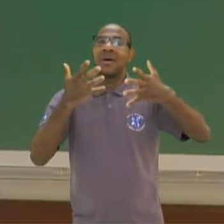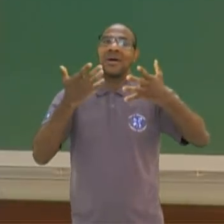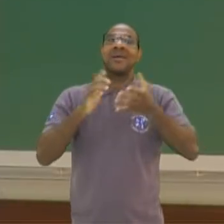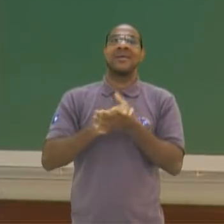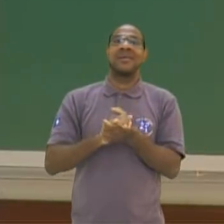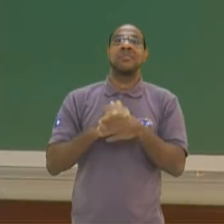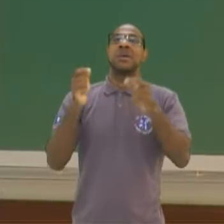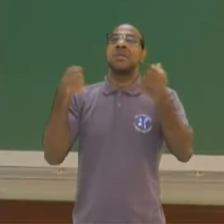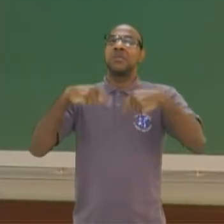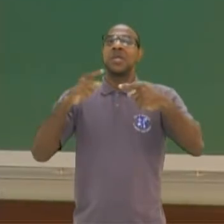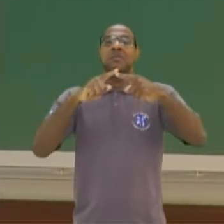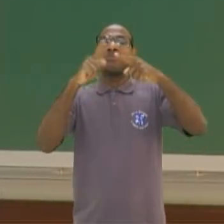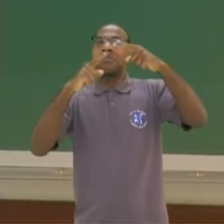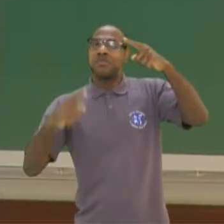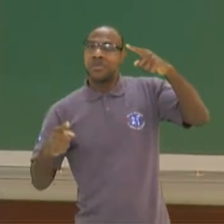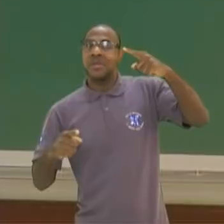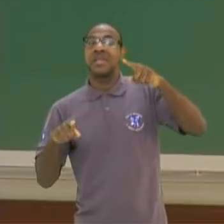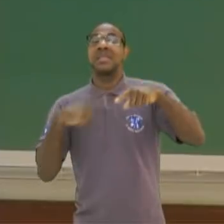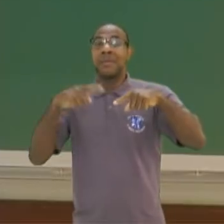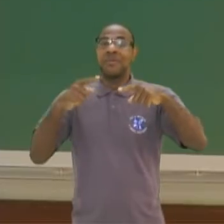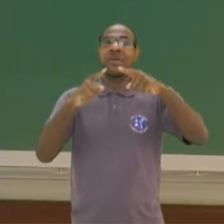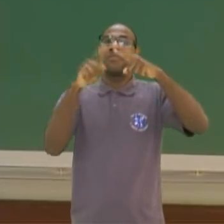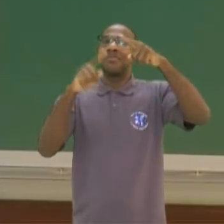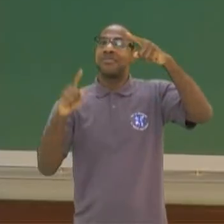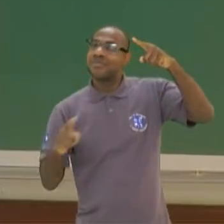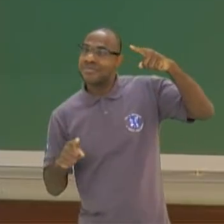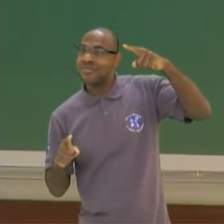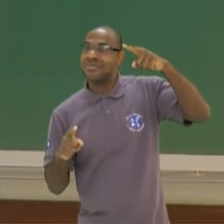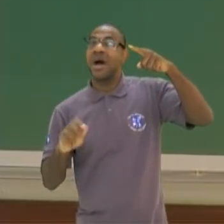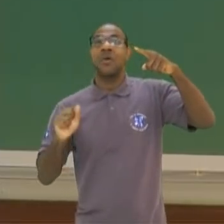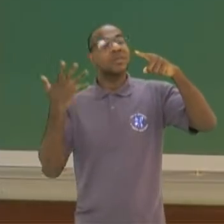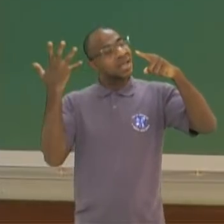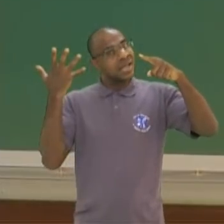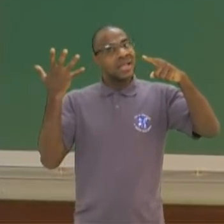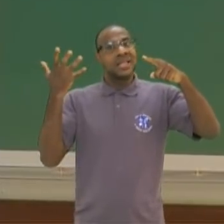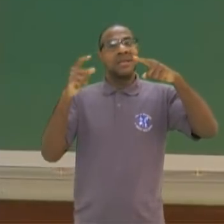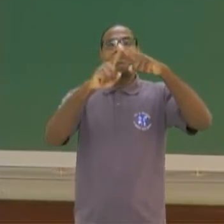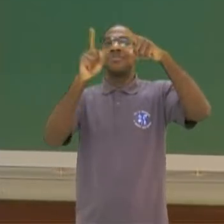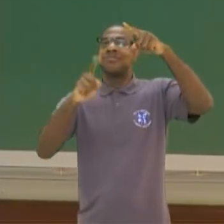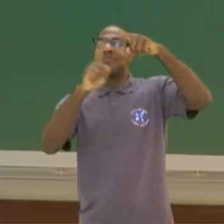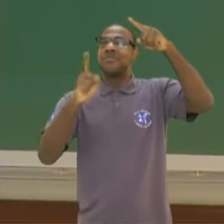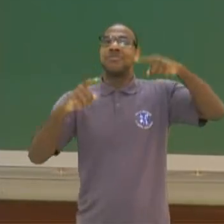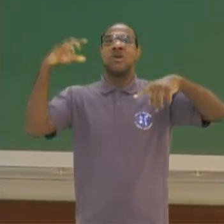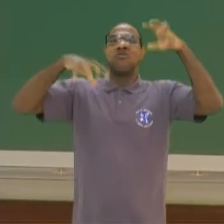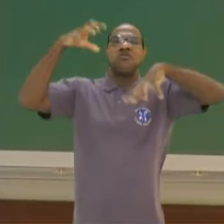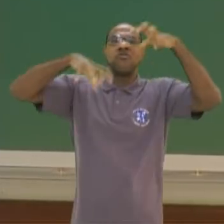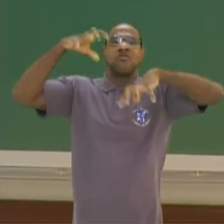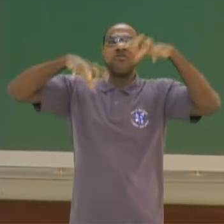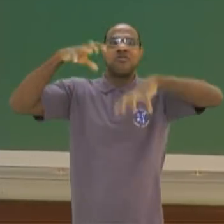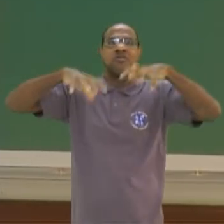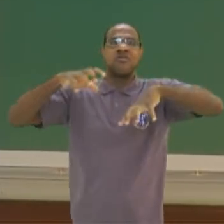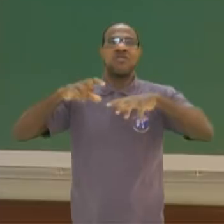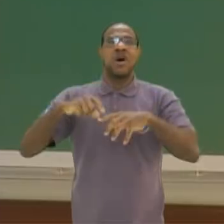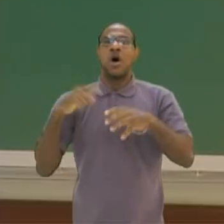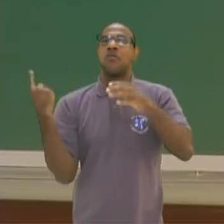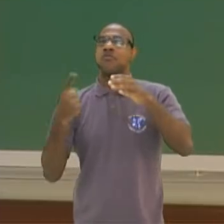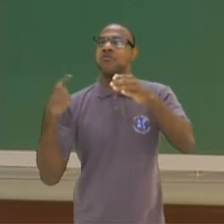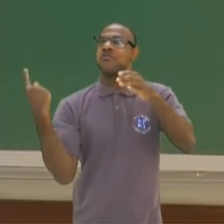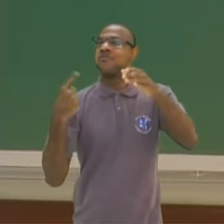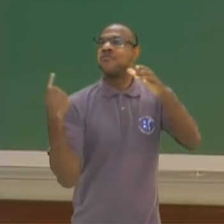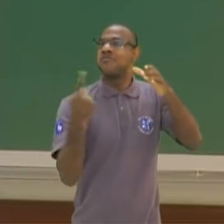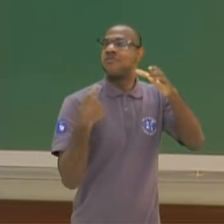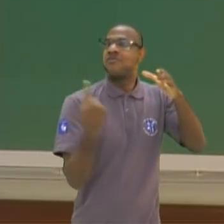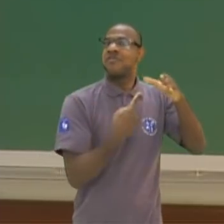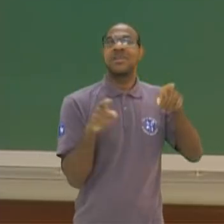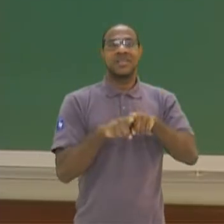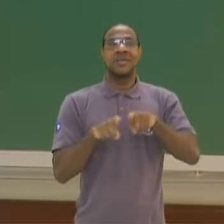raios, trovões, uma chuva mais forte, trovoadas, furacões e outros eventos